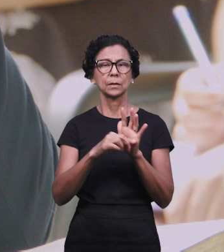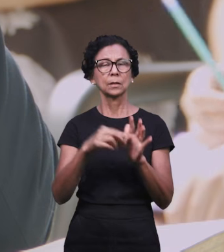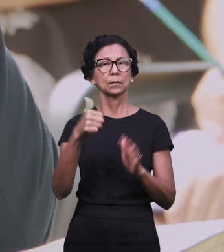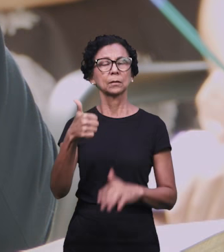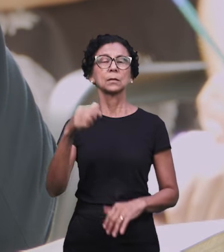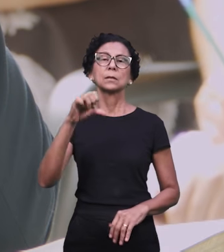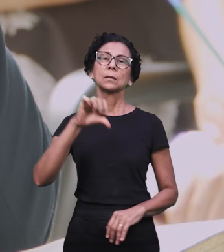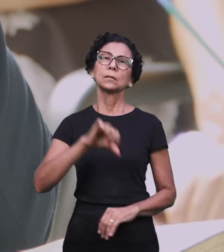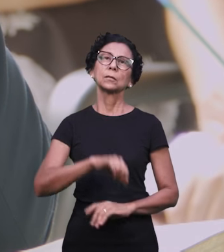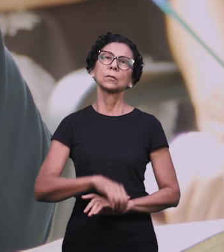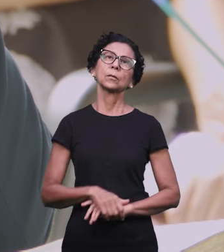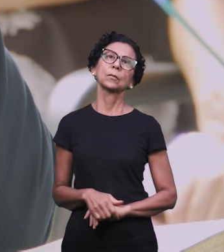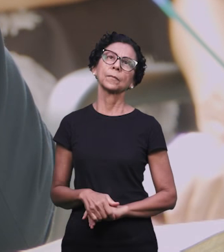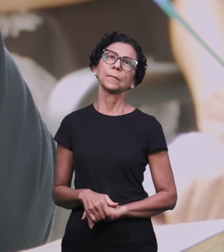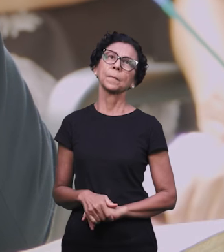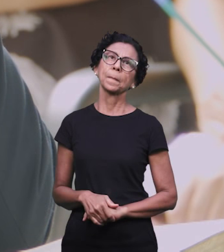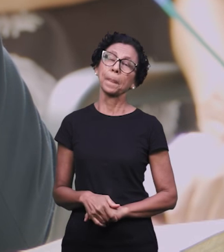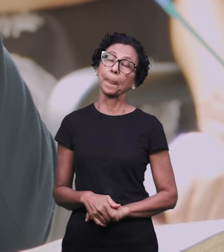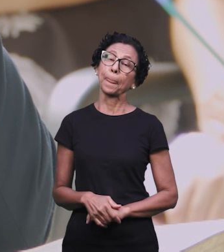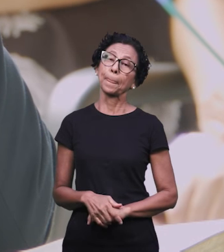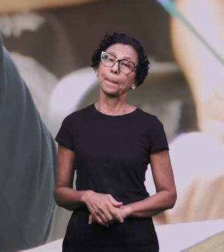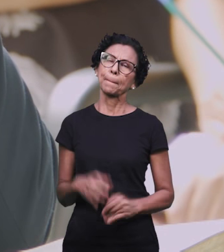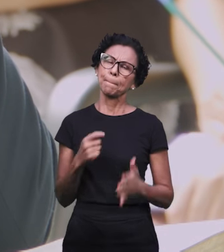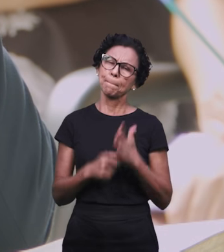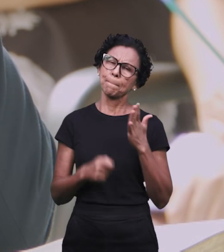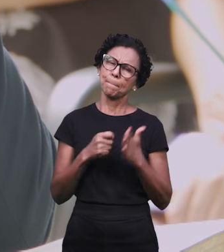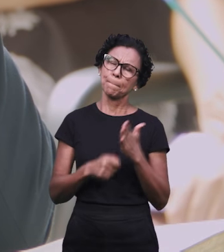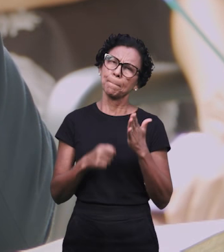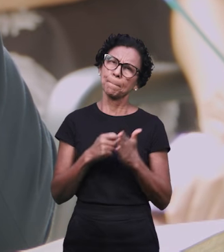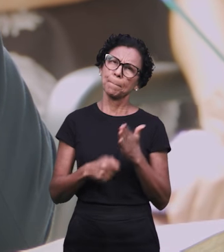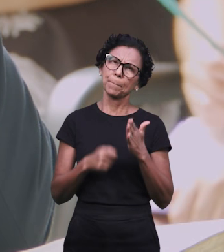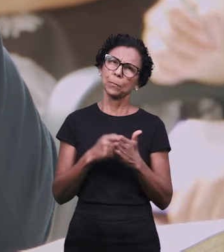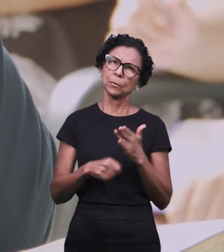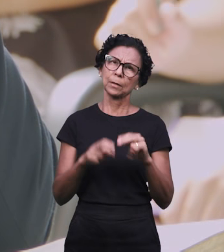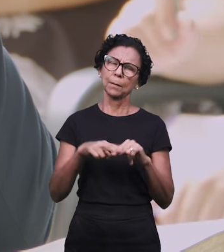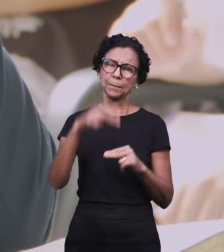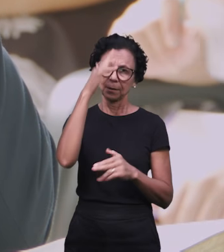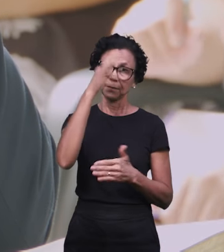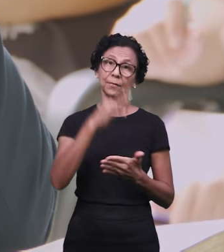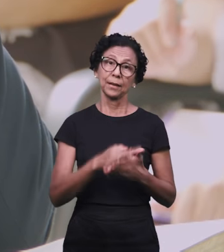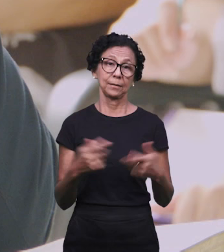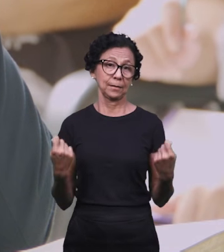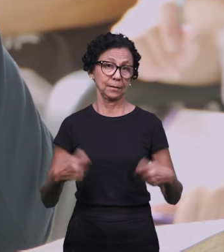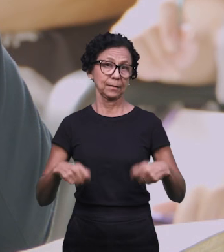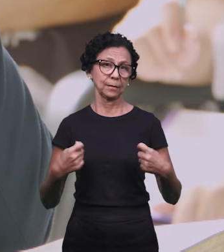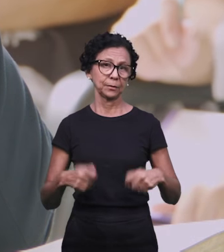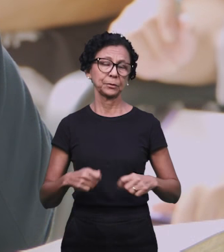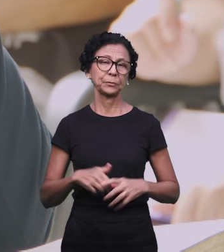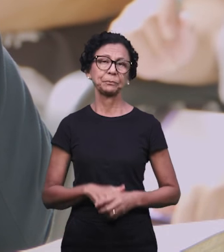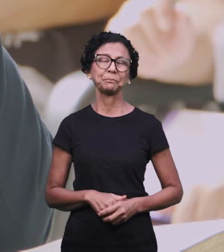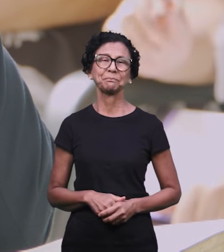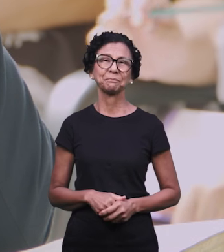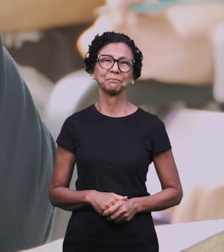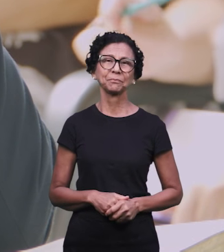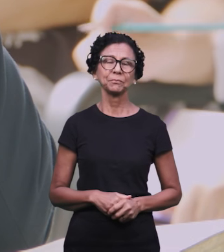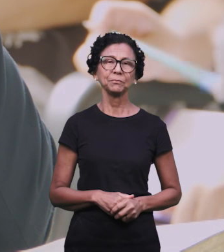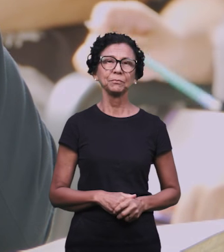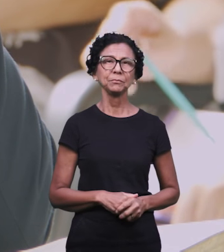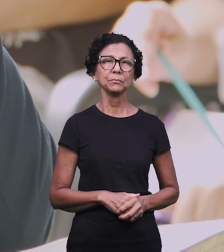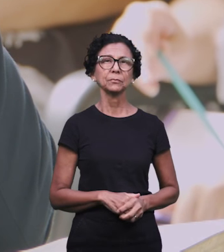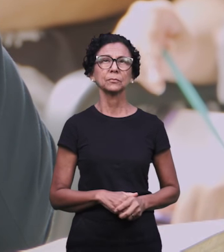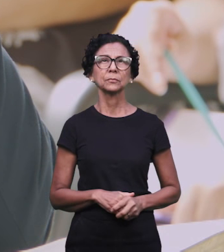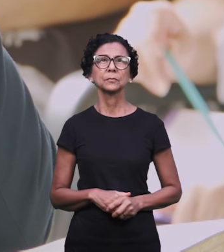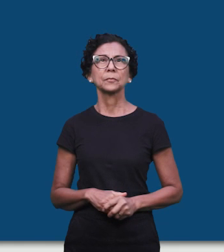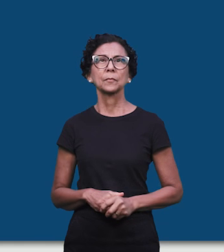lá. Que nos ensina a batalhar pela fé. A necessidade de batalhar pela fé. Leamos 1